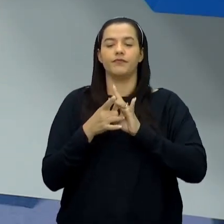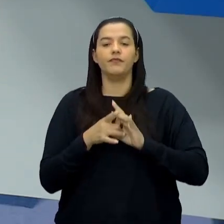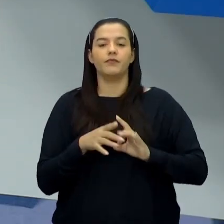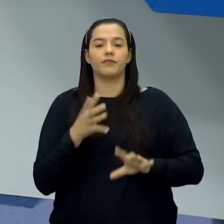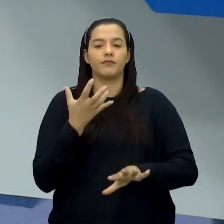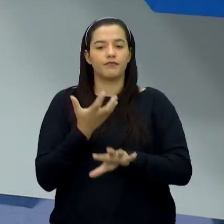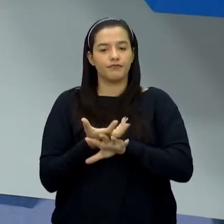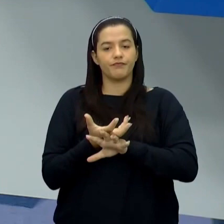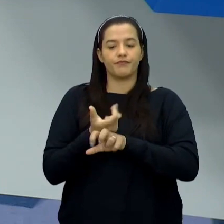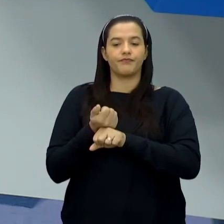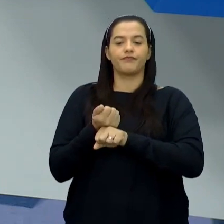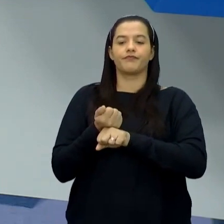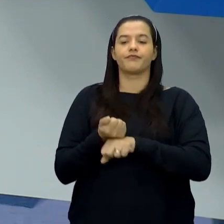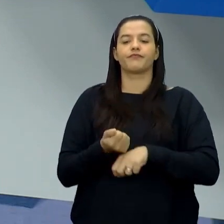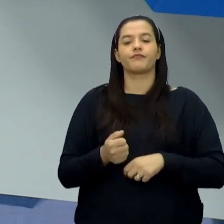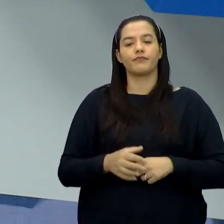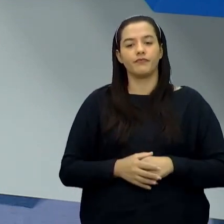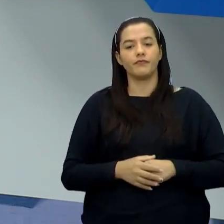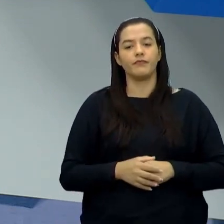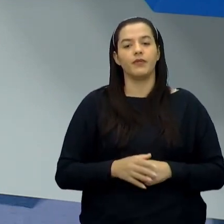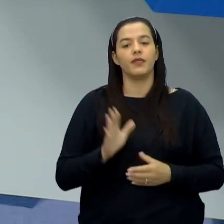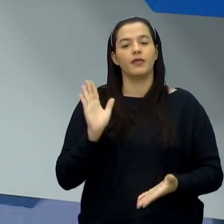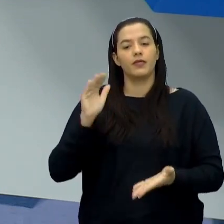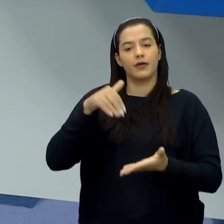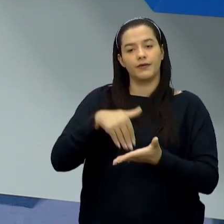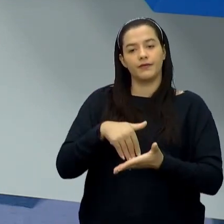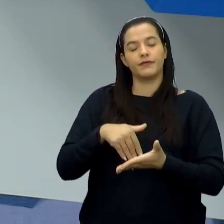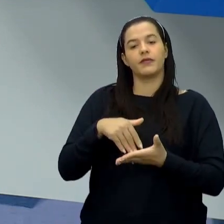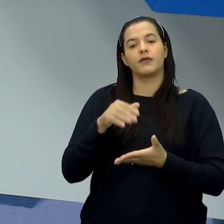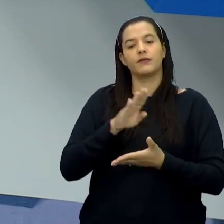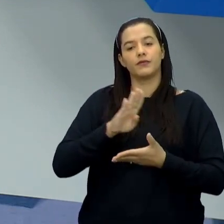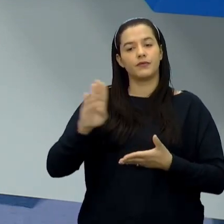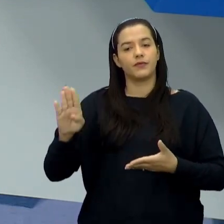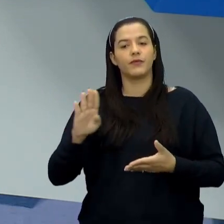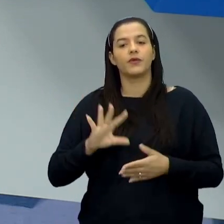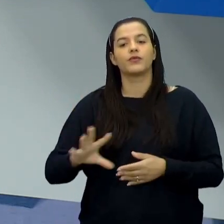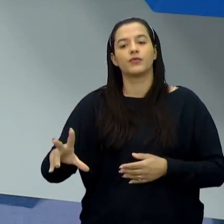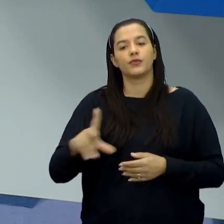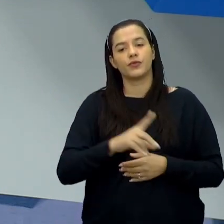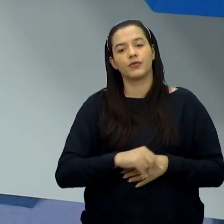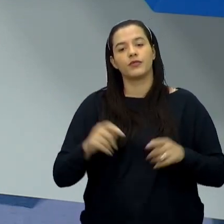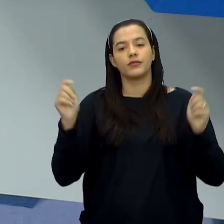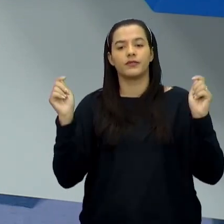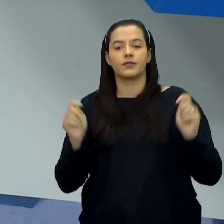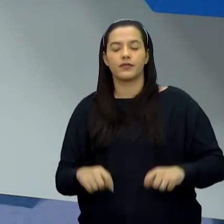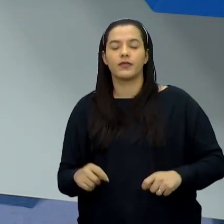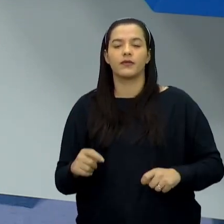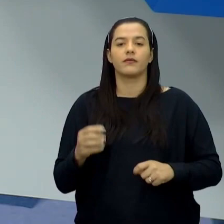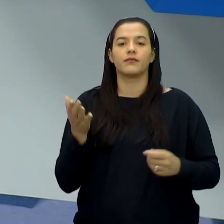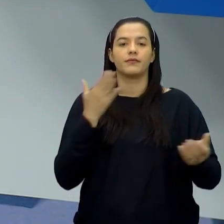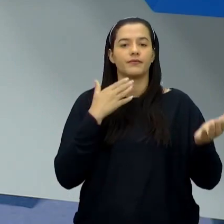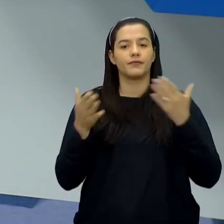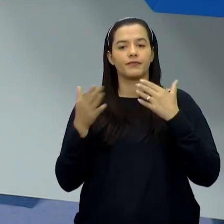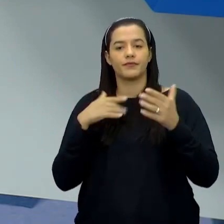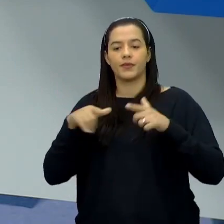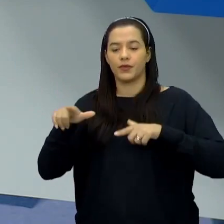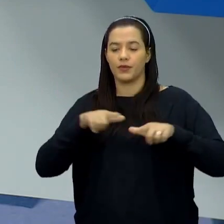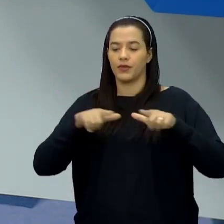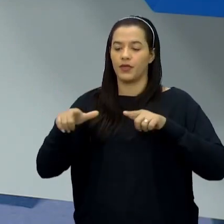E lá no final do bimestre, pode existir até um